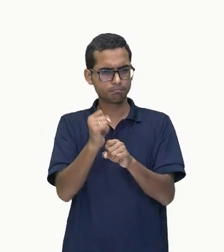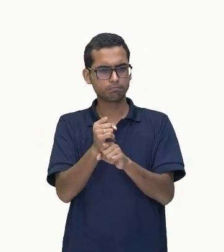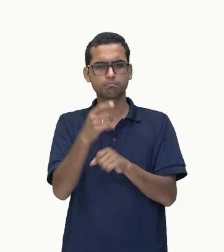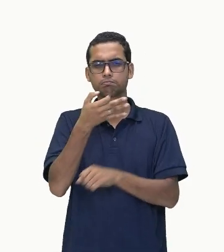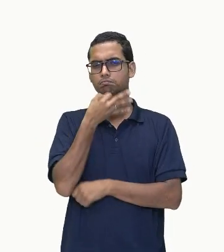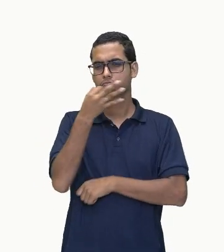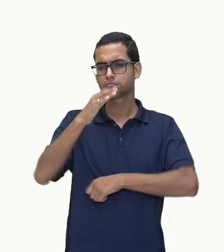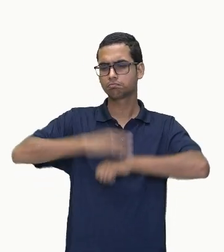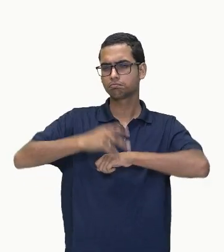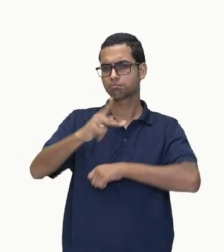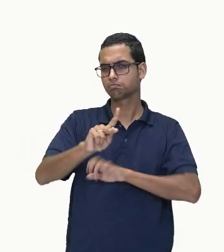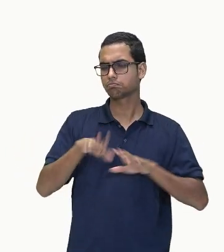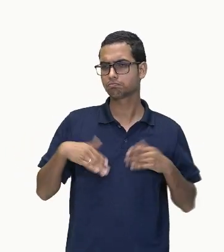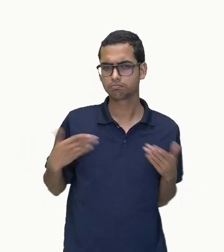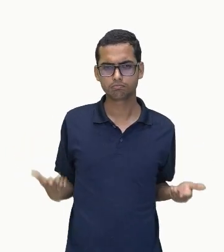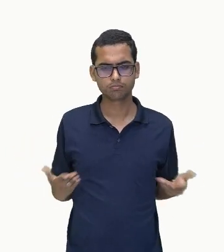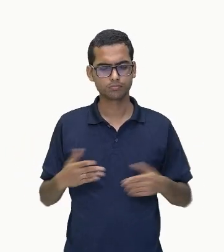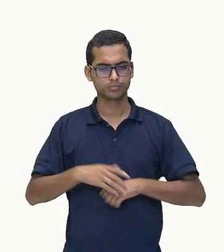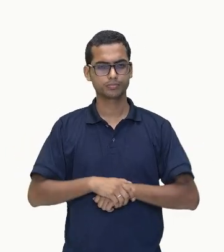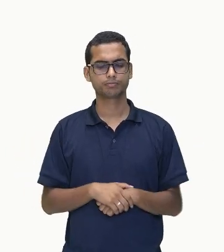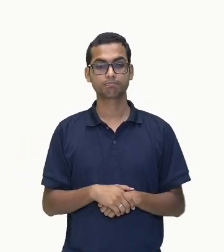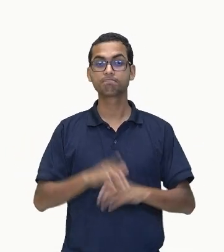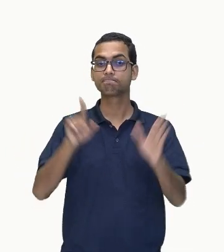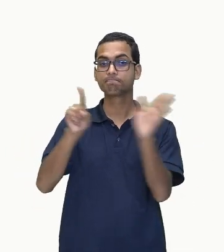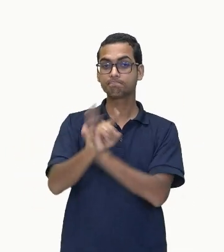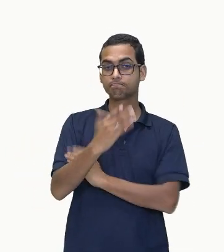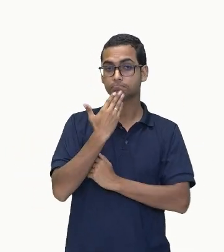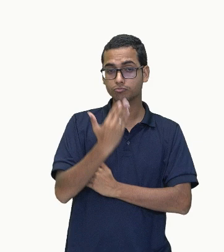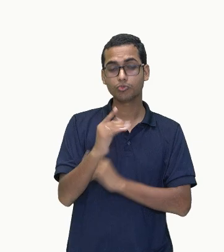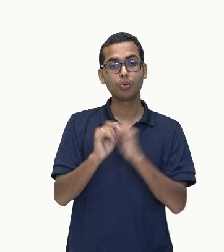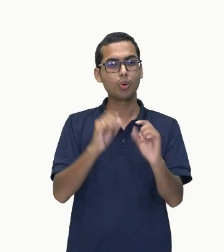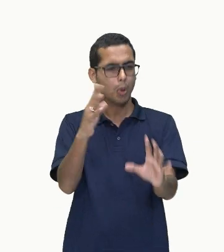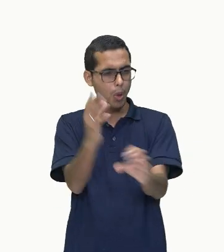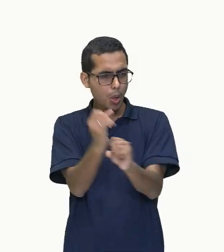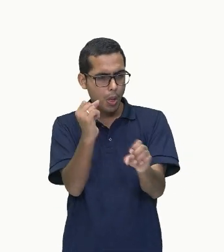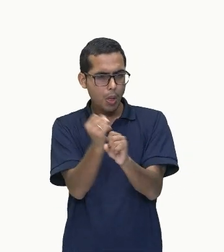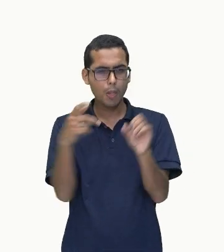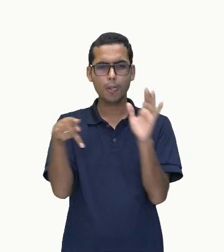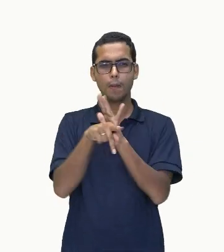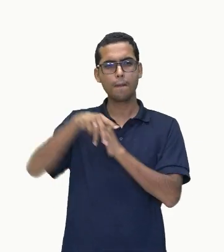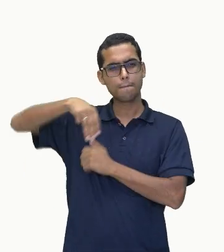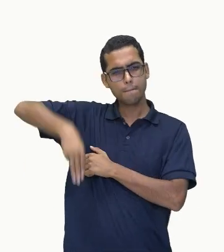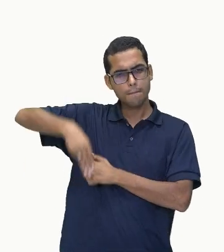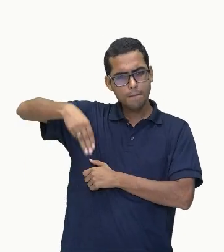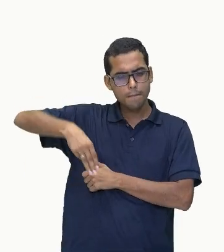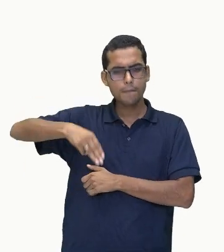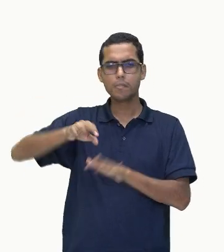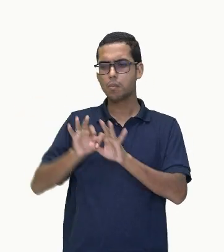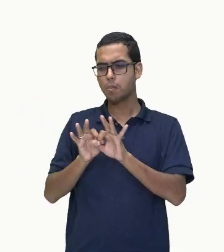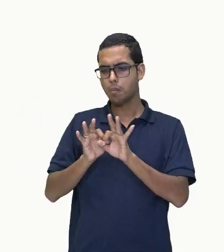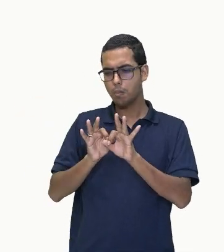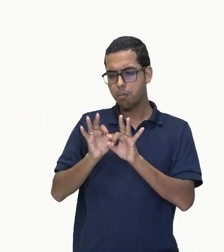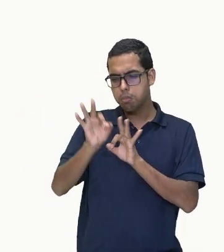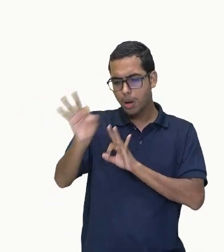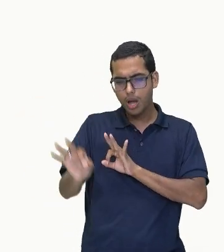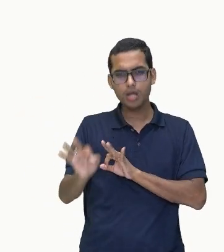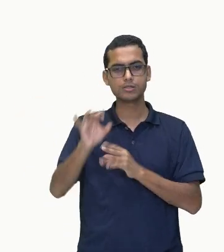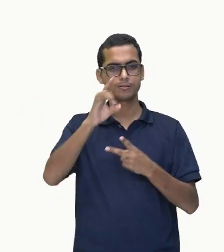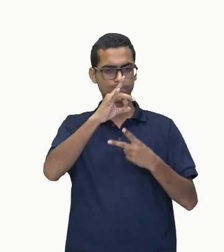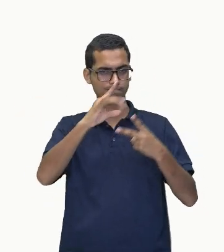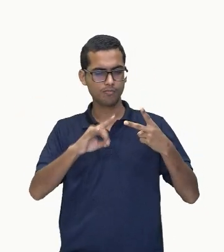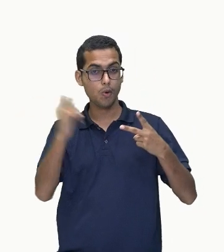ver o que a questão está pedindo. Calcule quantos metros cada uma andou. Muito